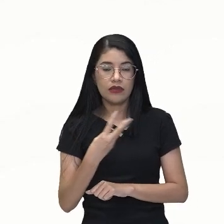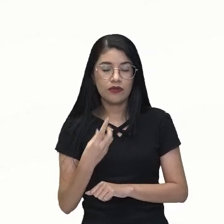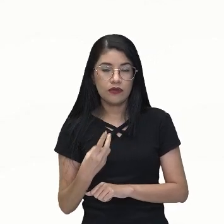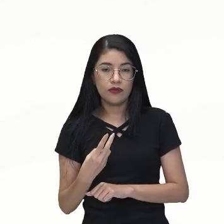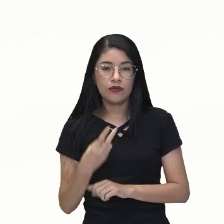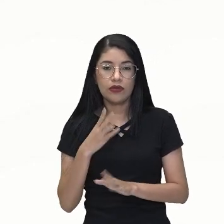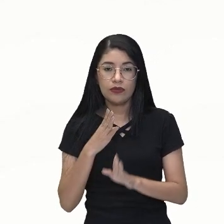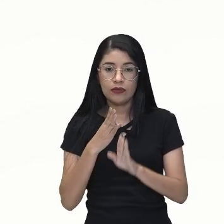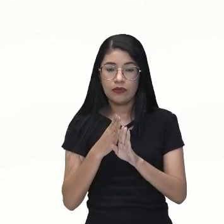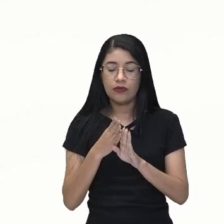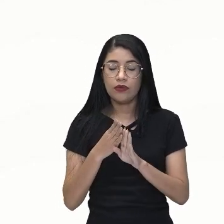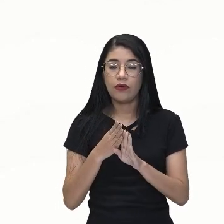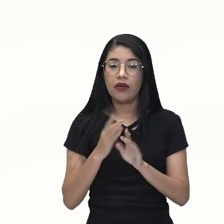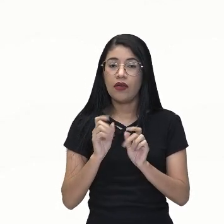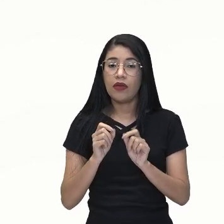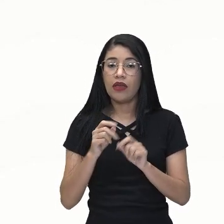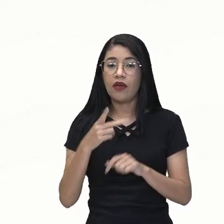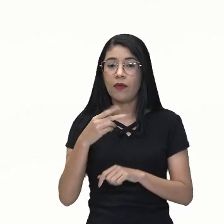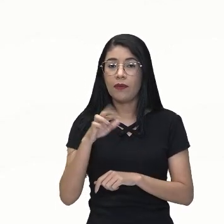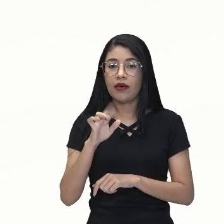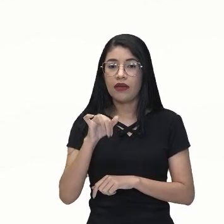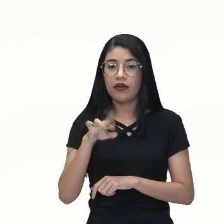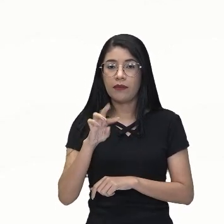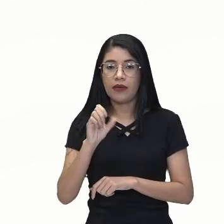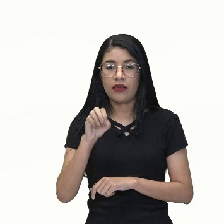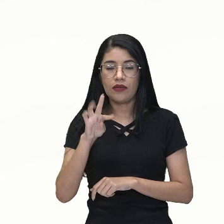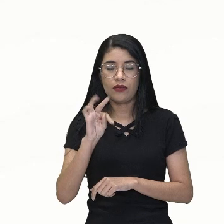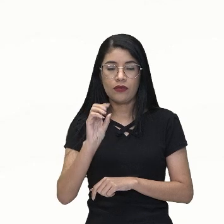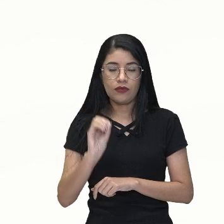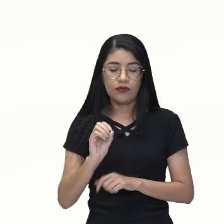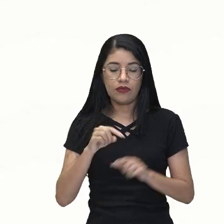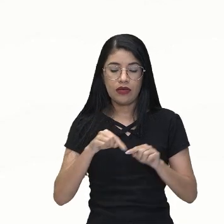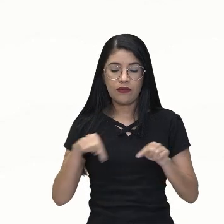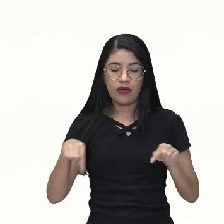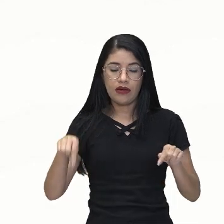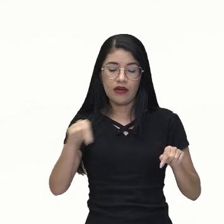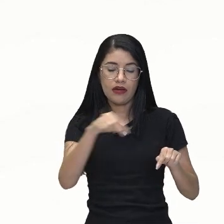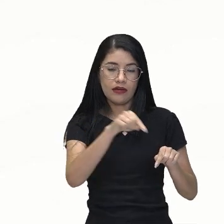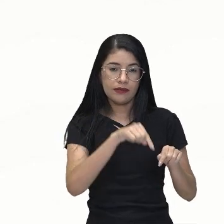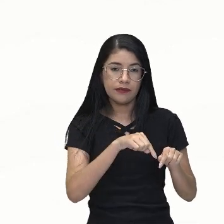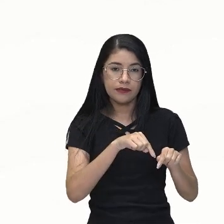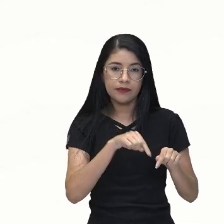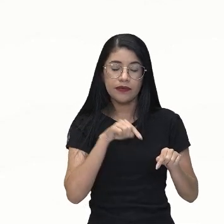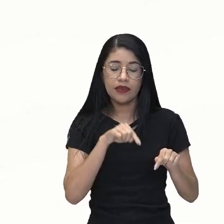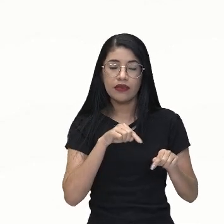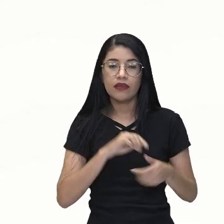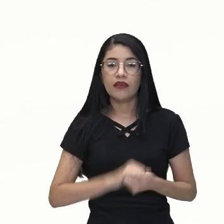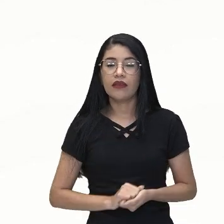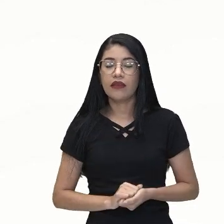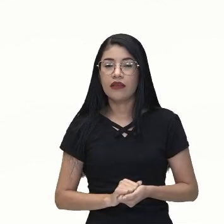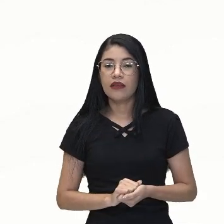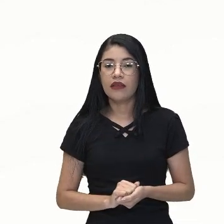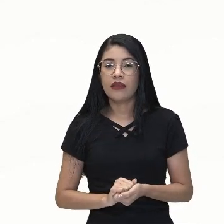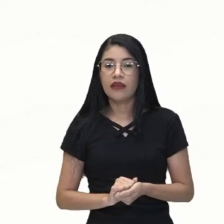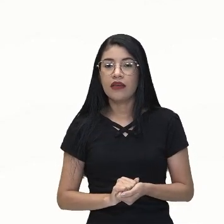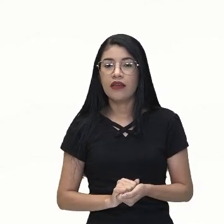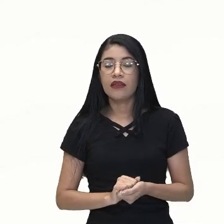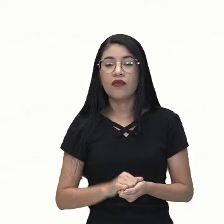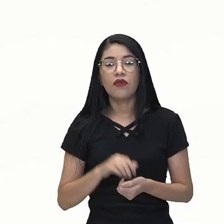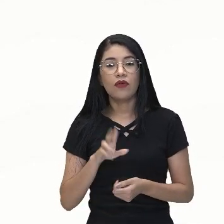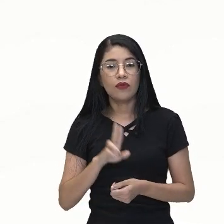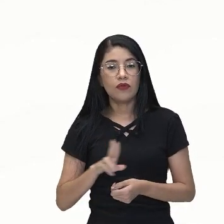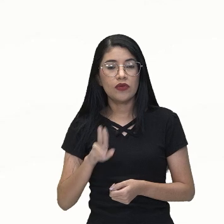é justamente o perímetro, certo? Então, desse perímetro, eu vou pegar o resultado